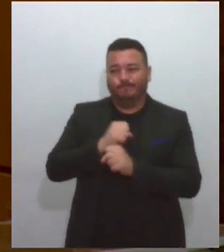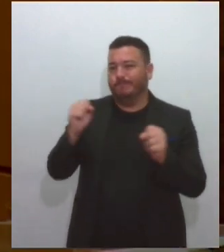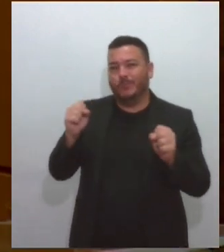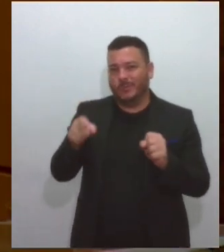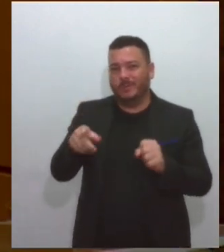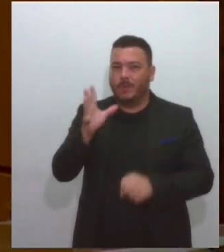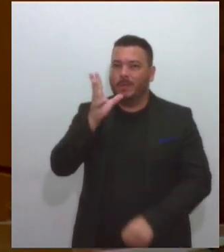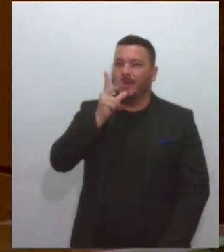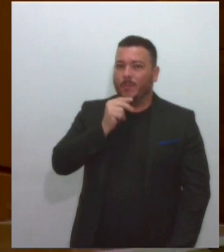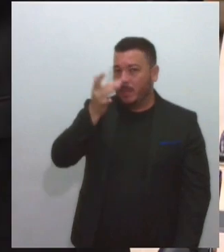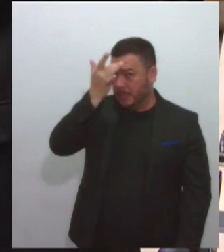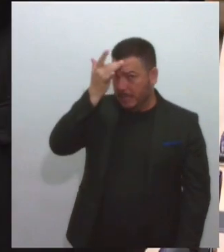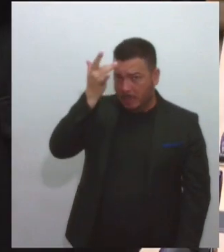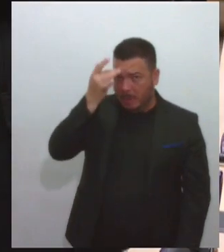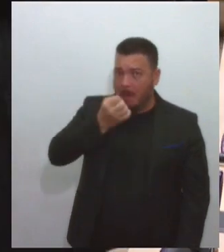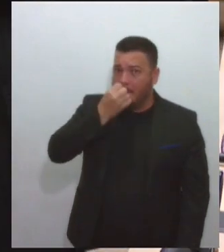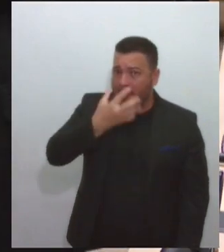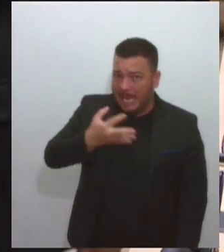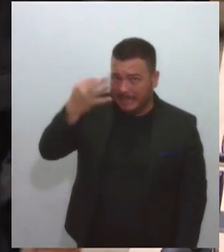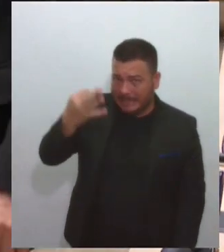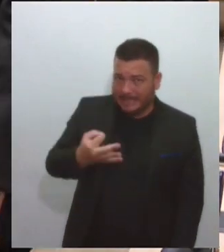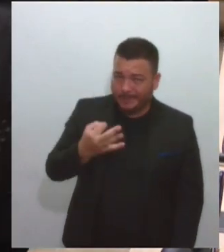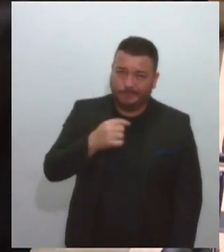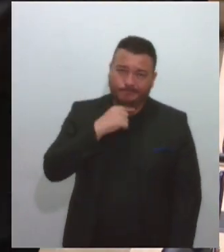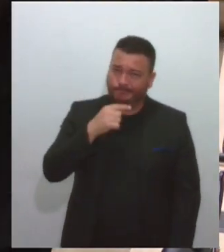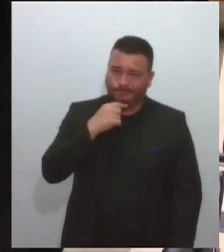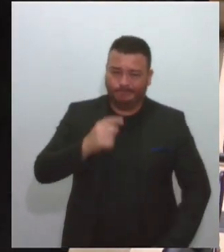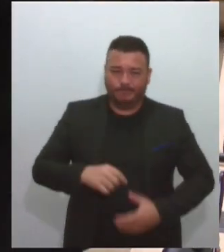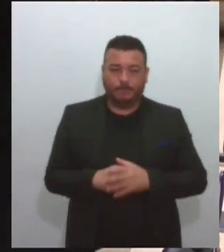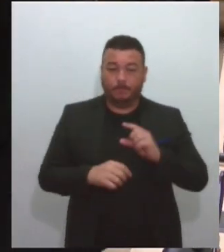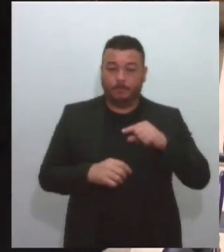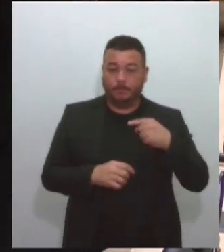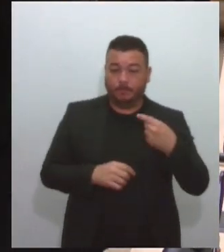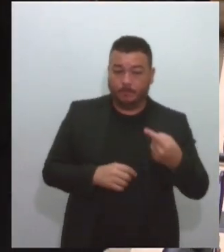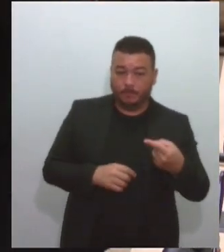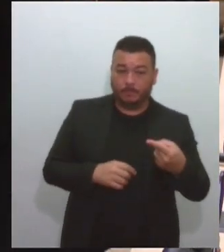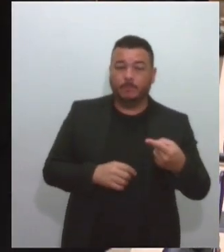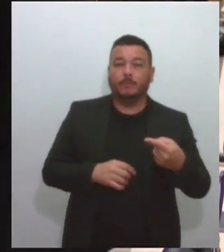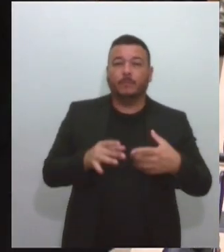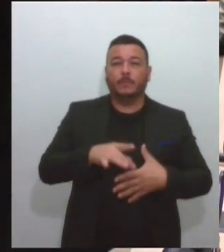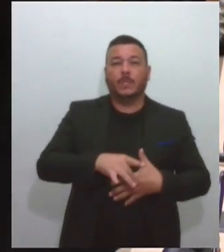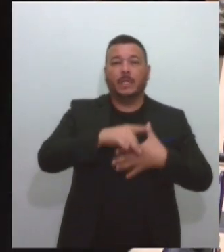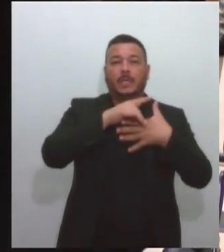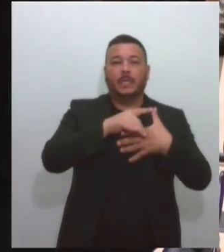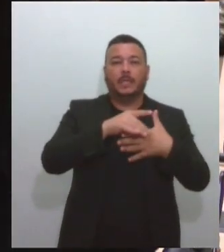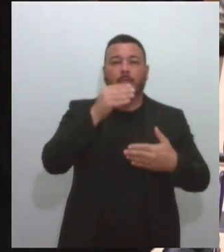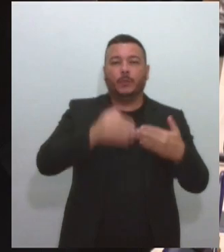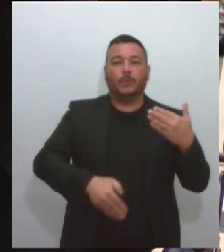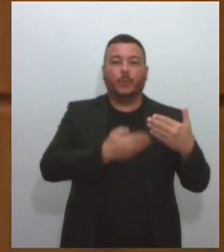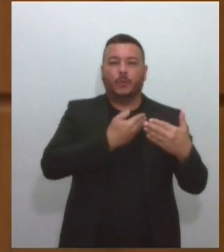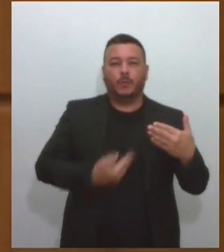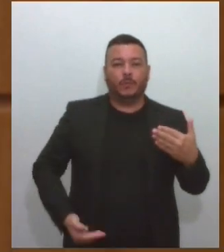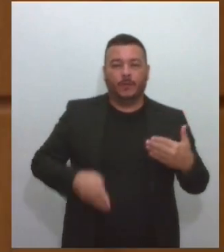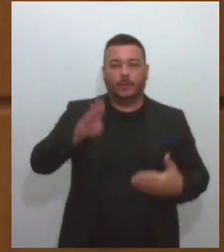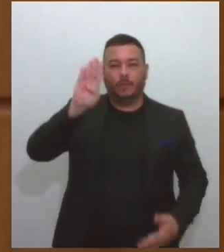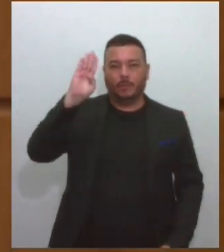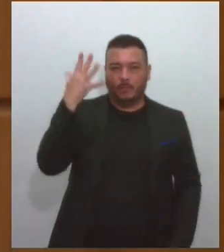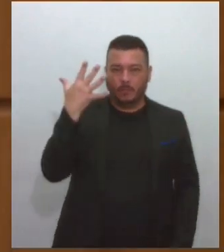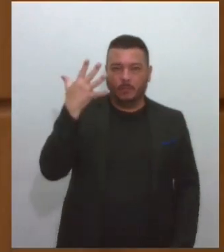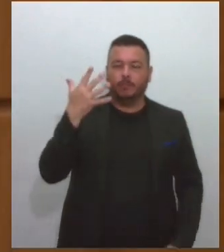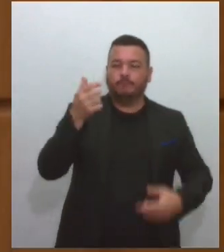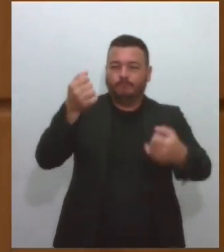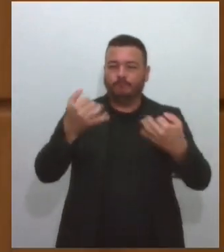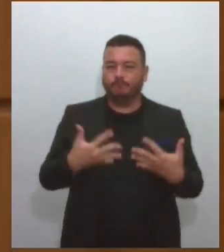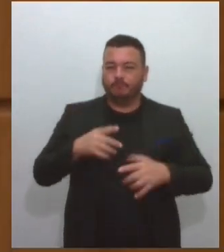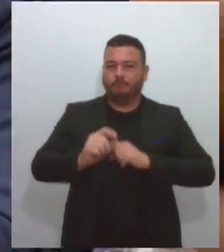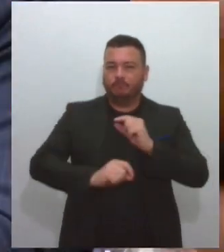mental, em perfeita ordem. Na sequência, foi a vez da líder da oposição, a deputada Linda Brasil, discursar. Linda Brasil